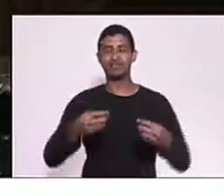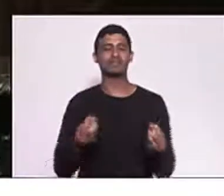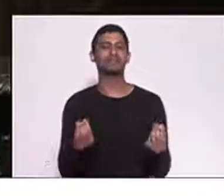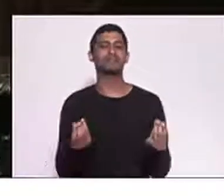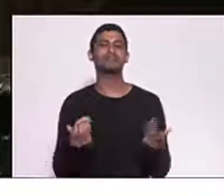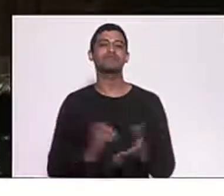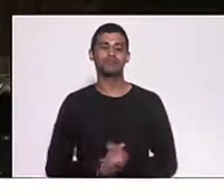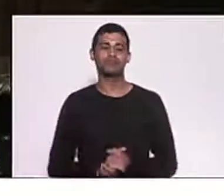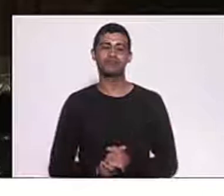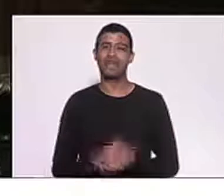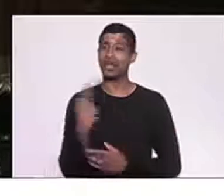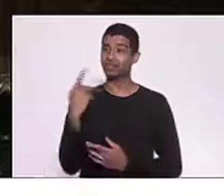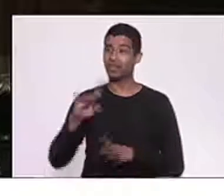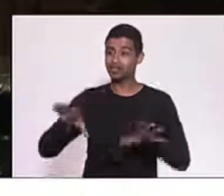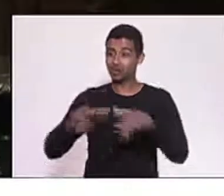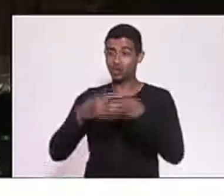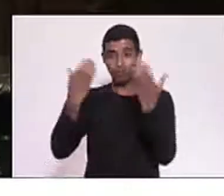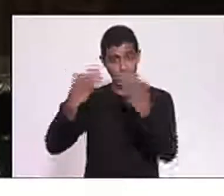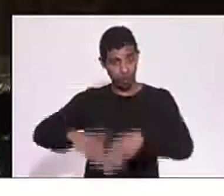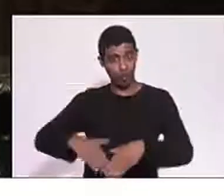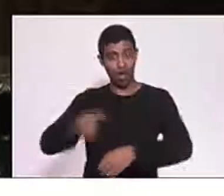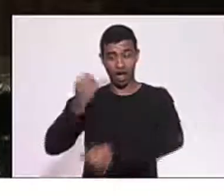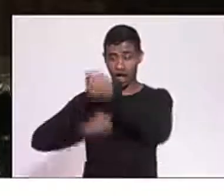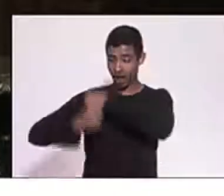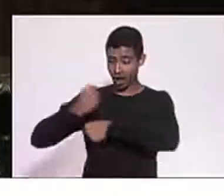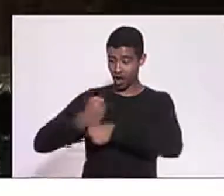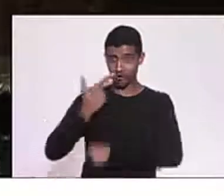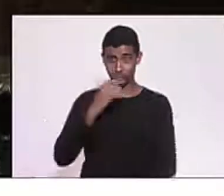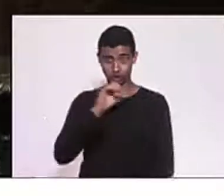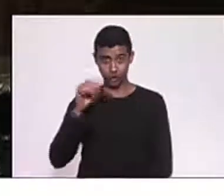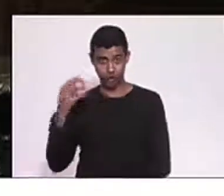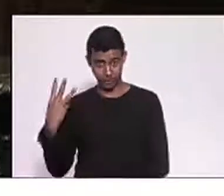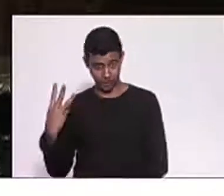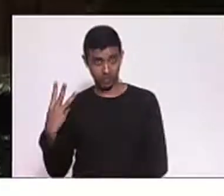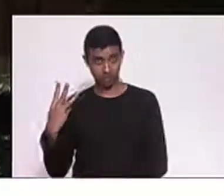dos concursados de 2003,